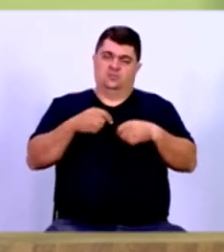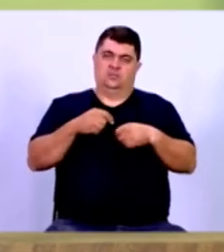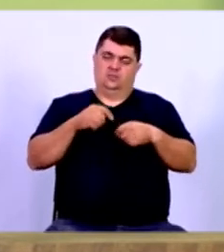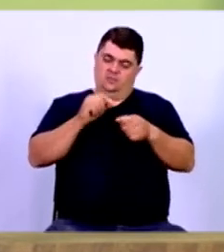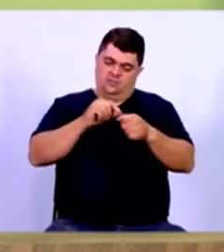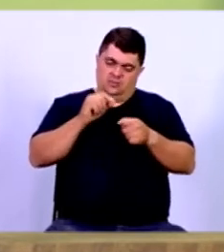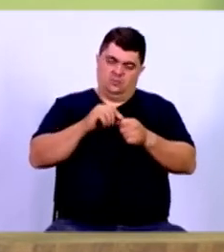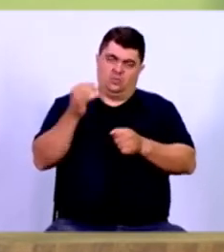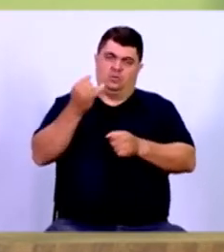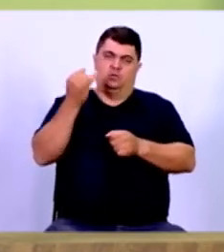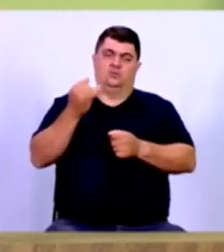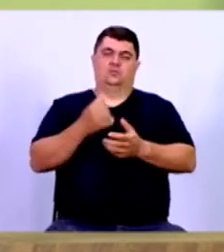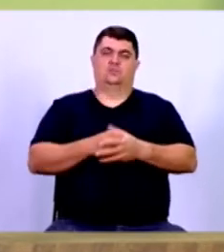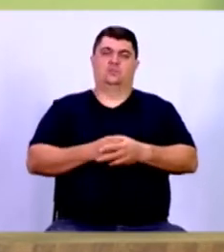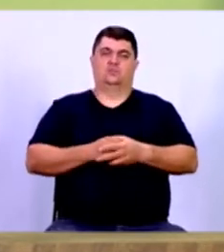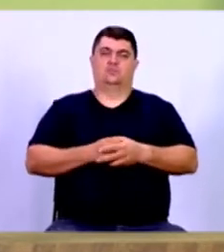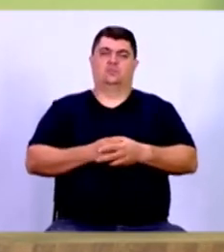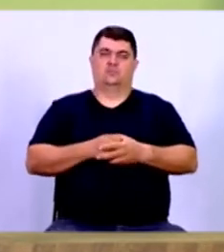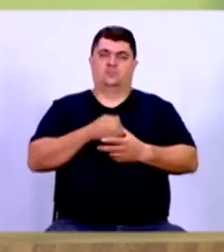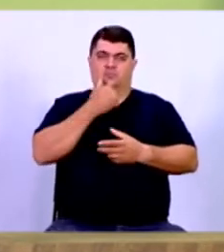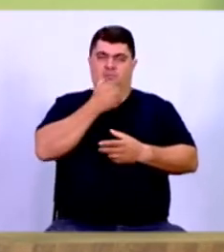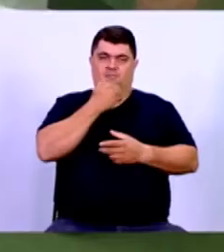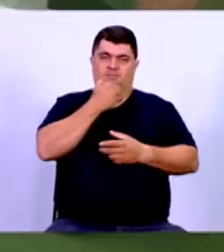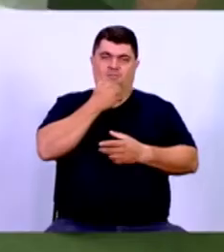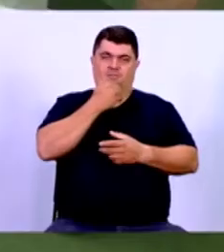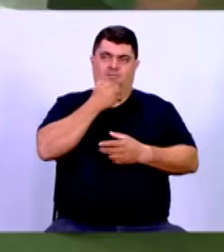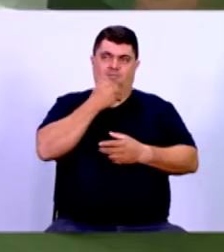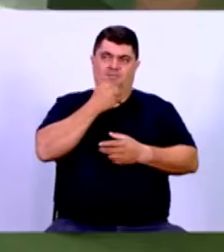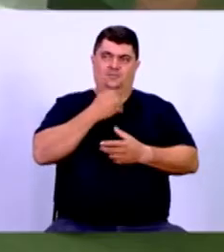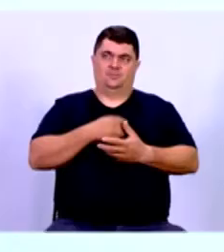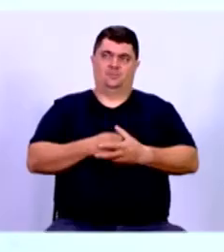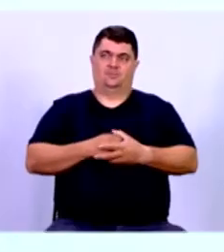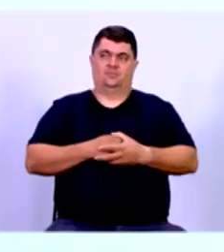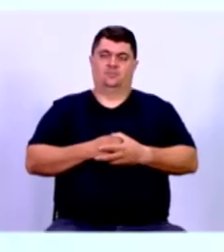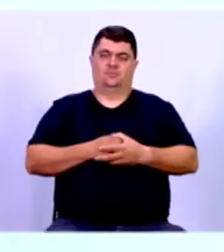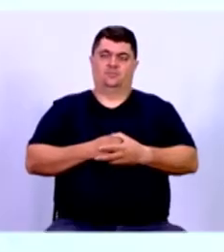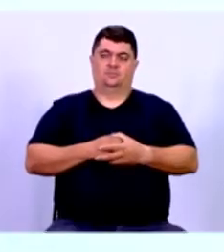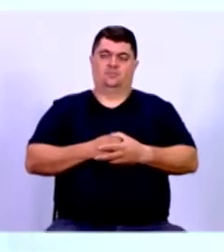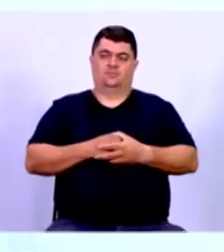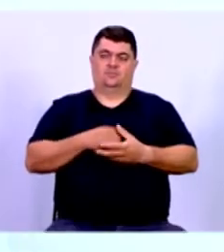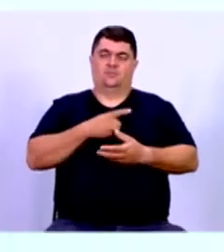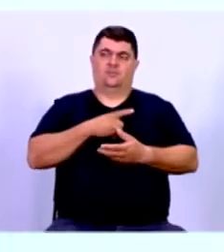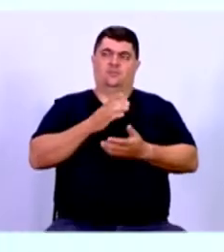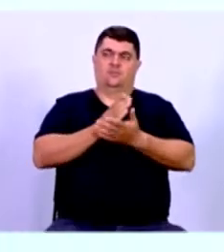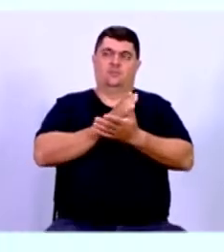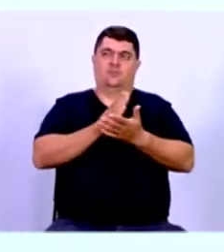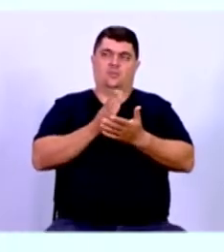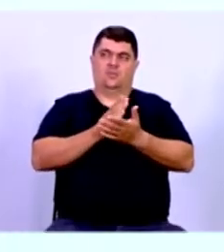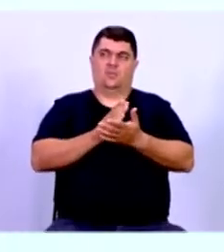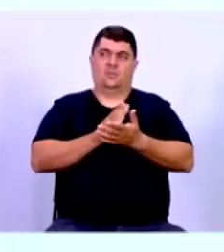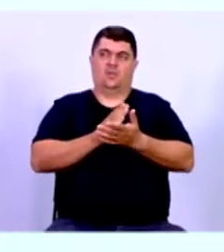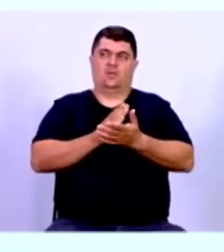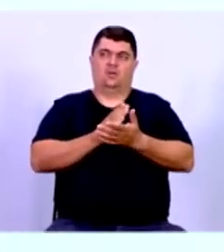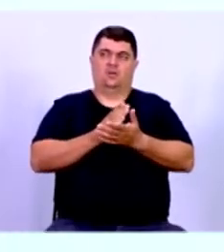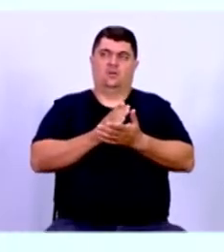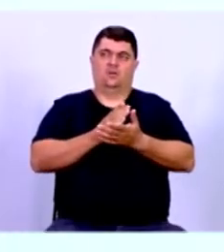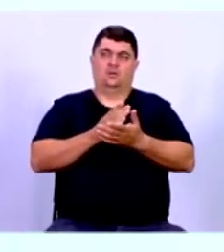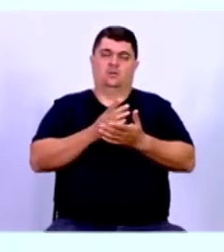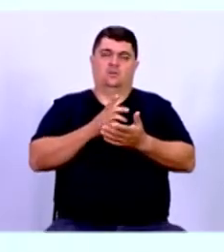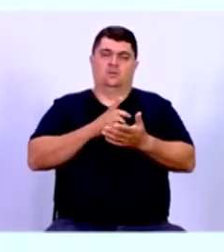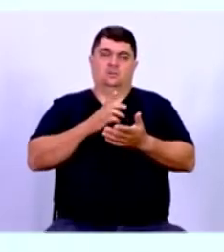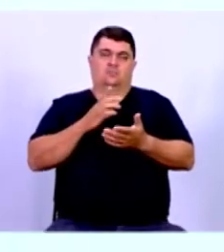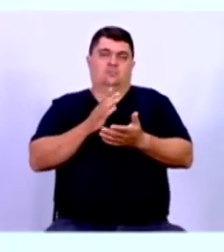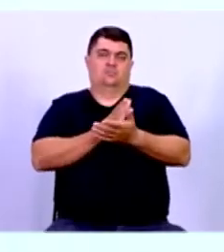Vamos utilizar a coerência aí no caso. Bom, e os polos deram sugestões de algum local de realização de